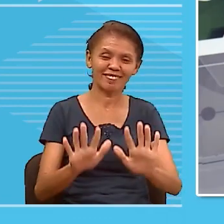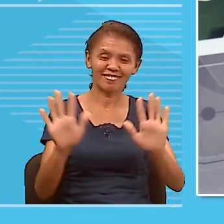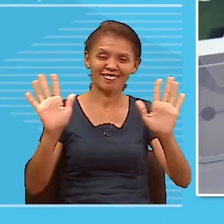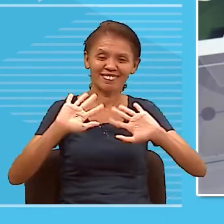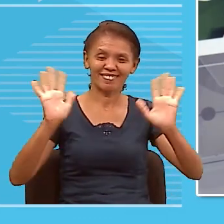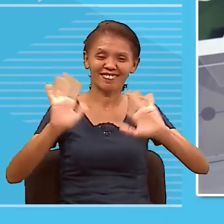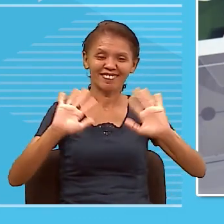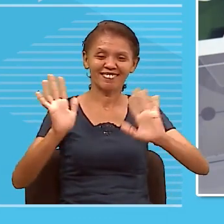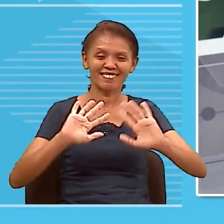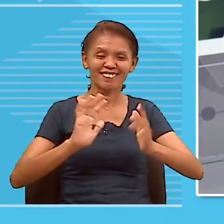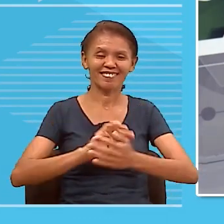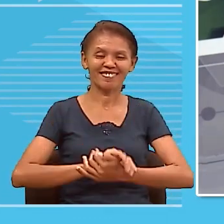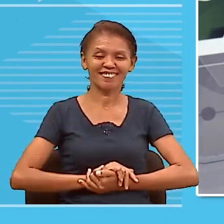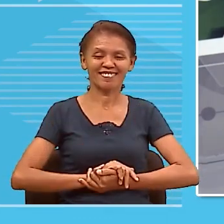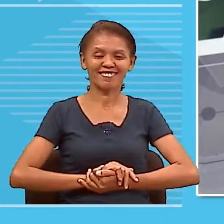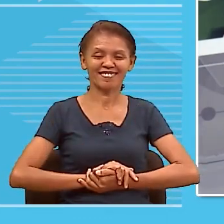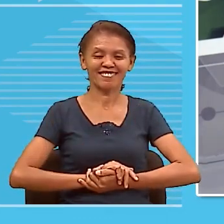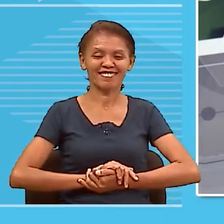aula fui